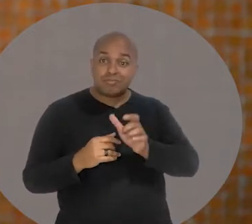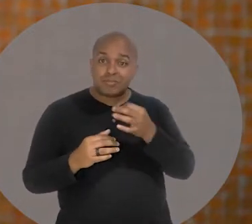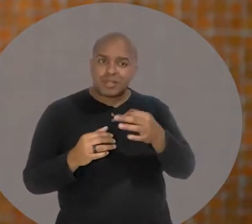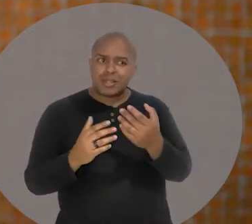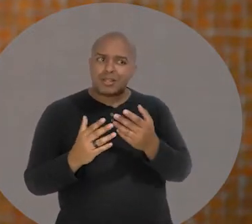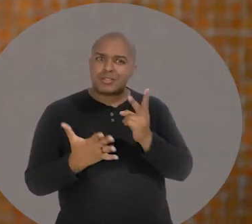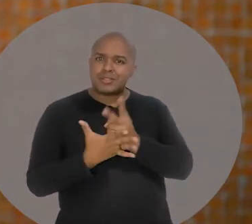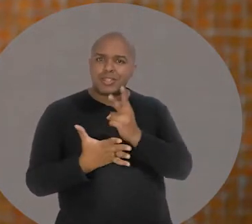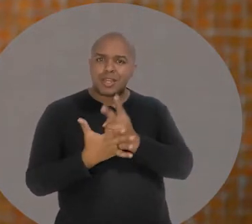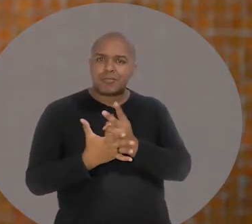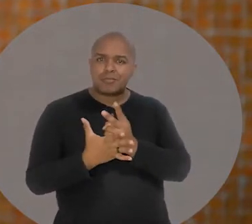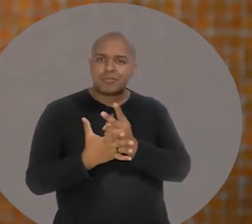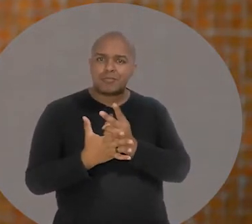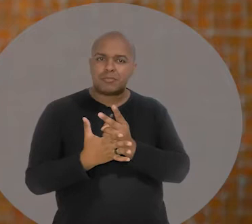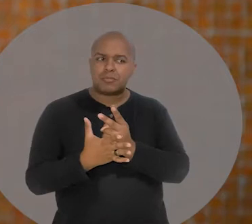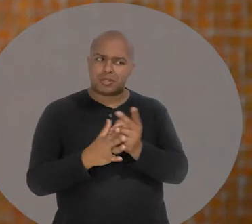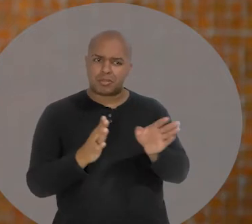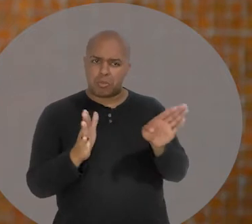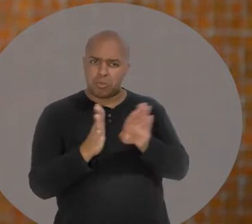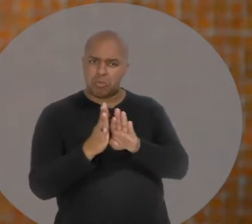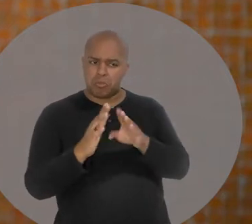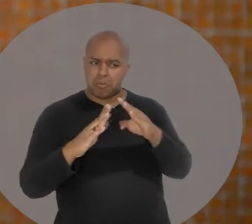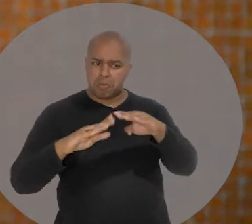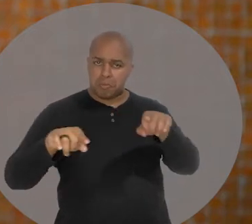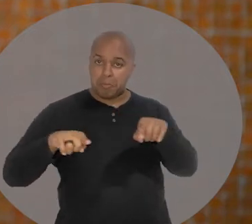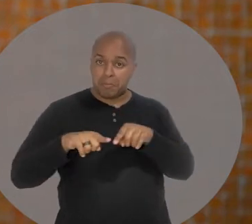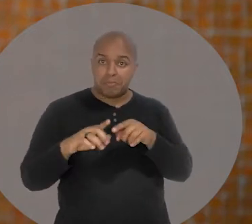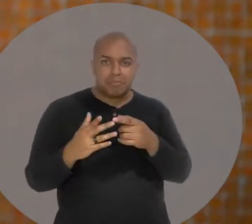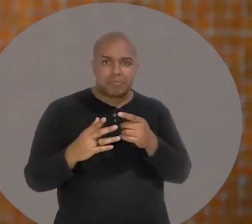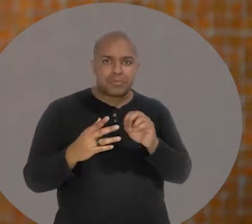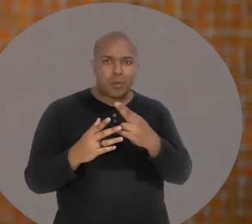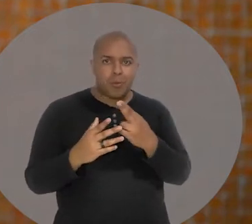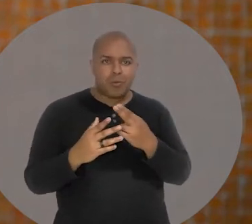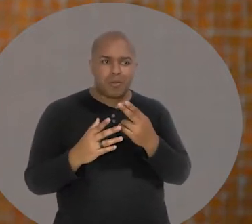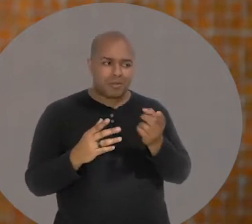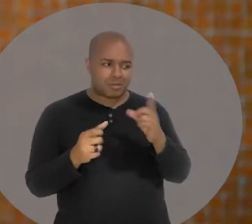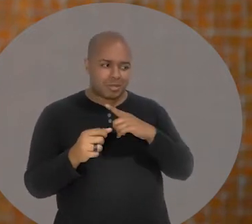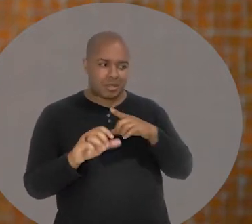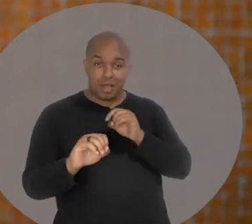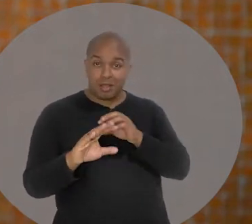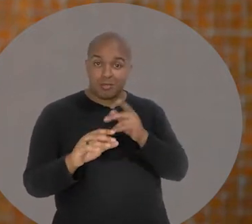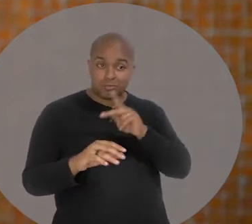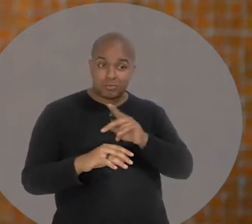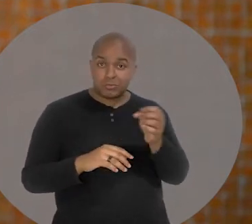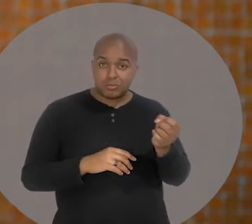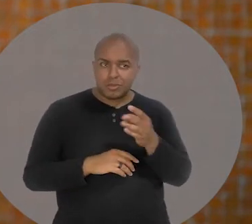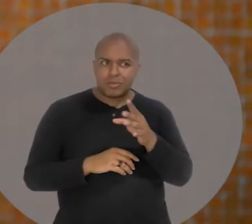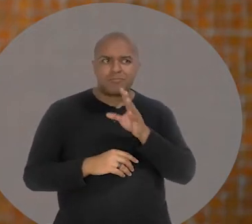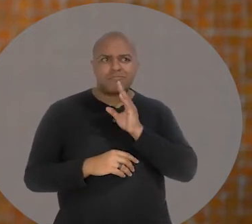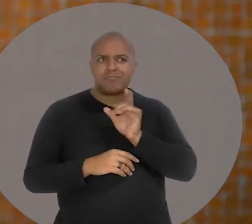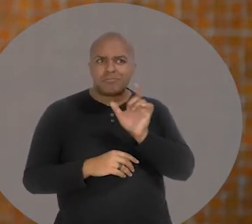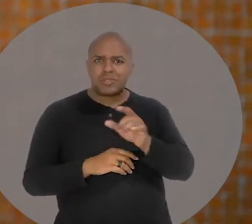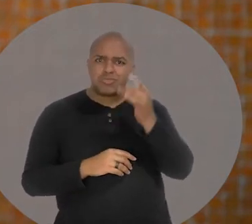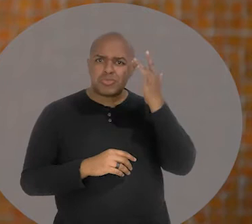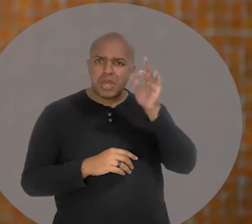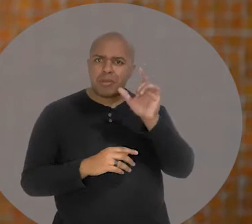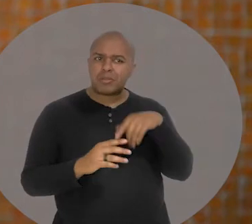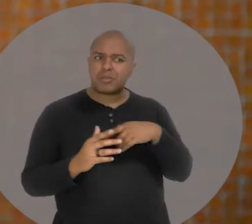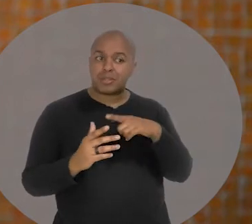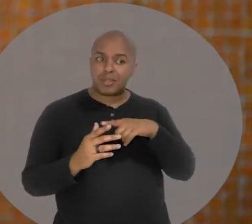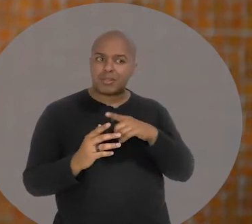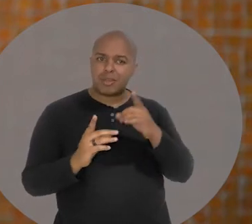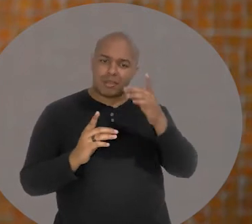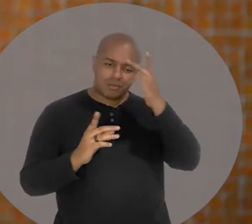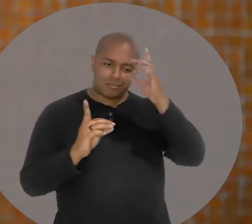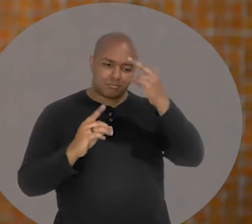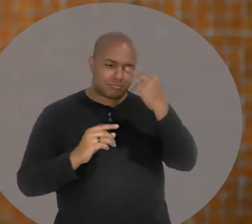Sempre que eu chego numa sala ou vou ter aula com um professor novo, ele desconhece, ele não sabe que está tendo um deficiente visual na